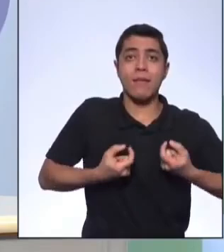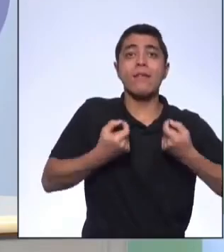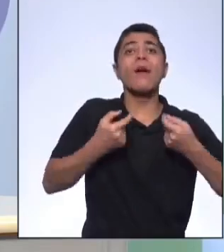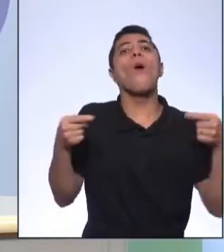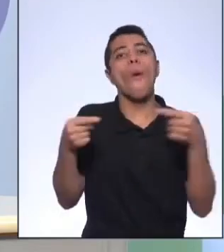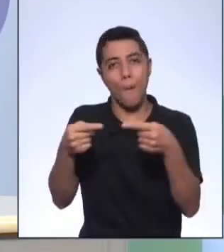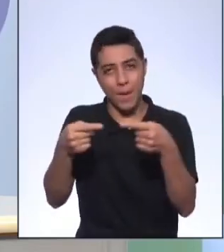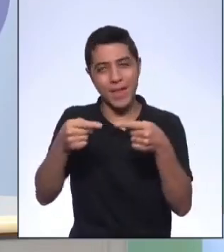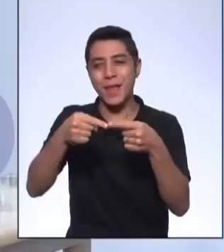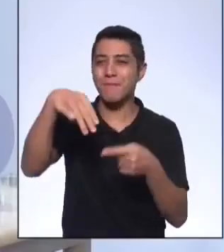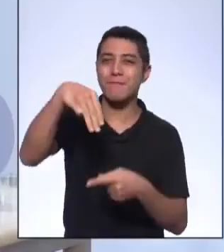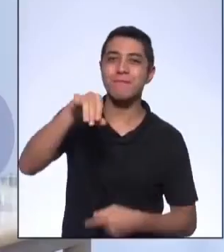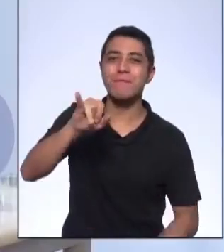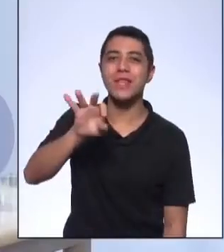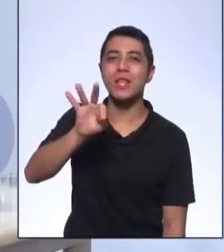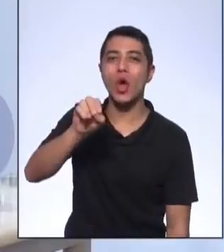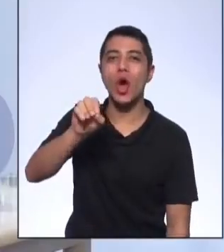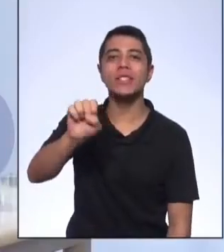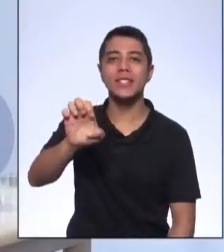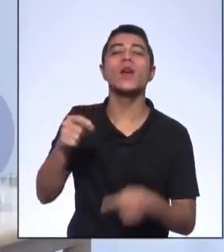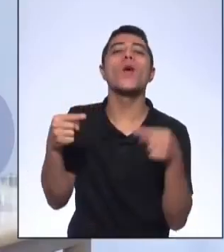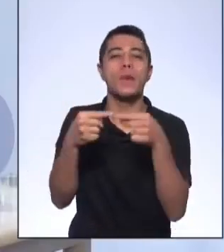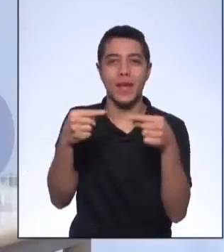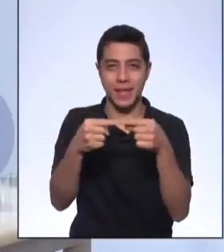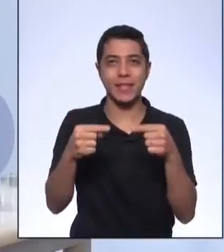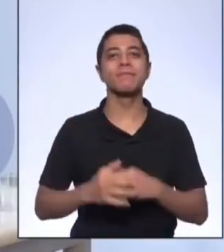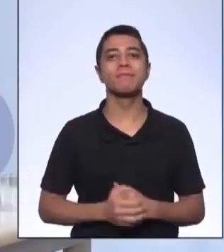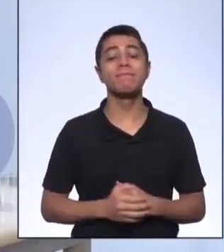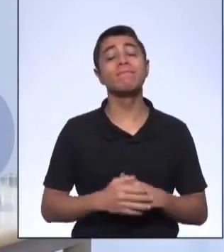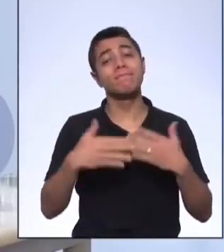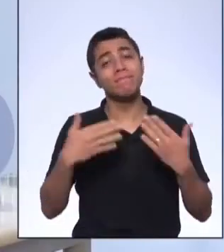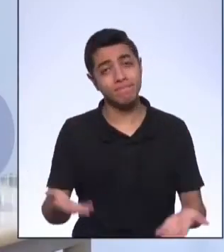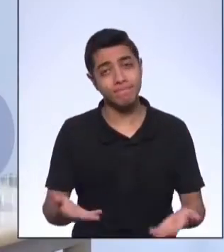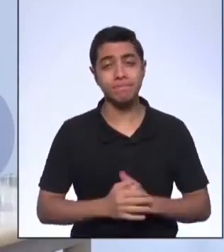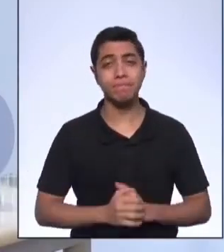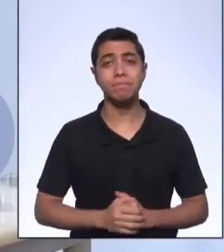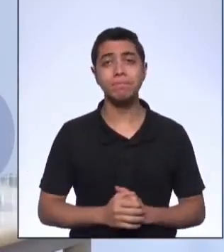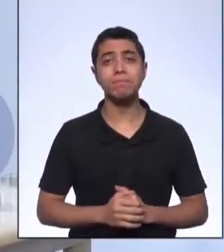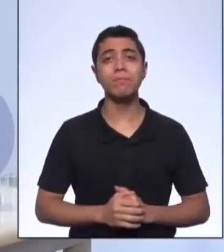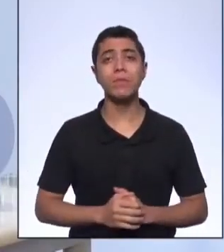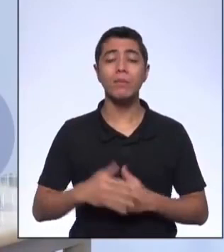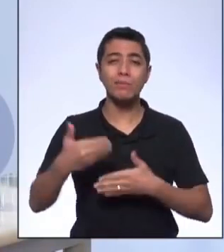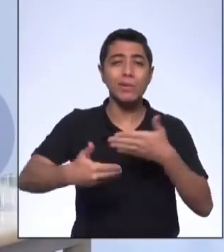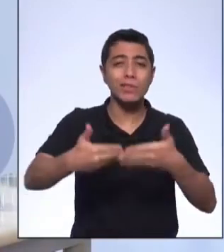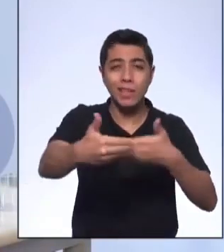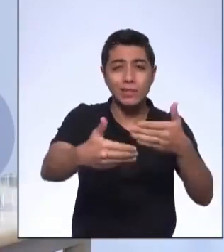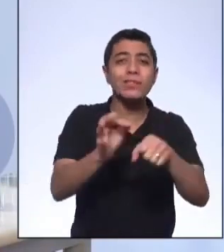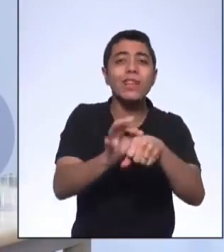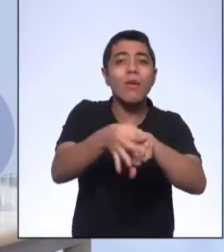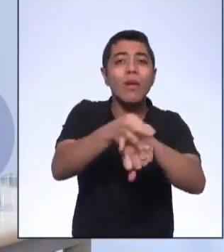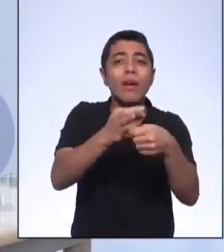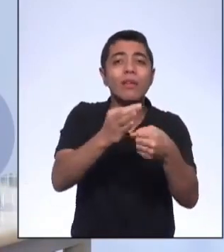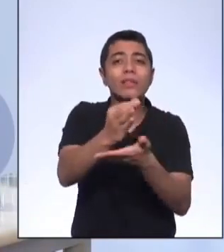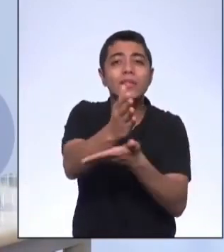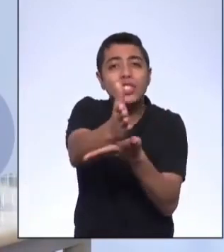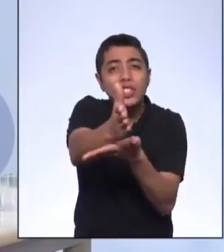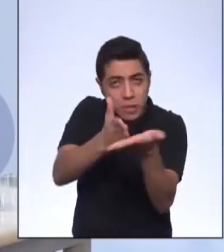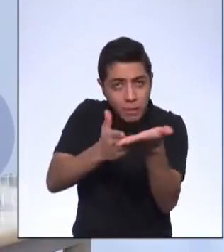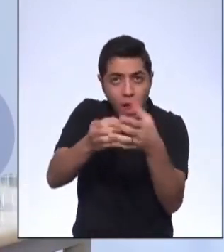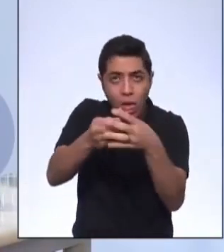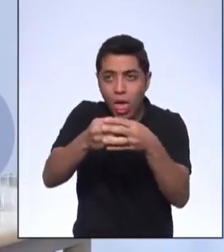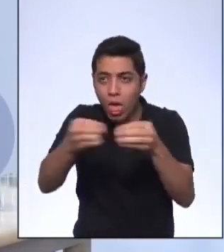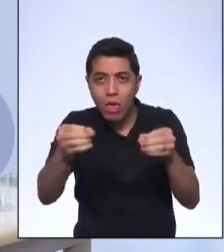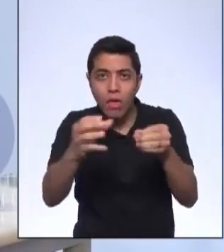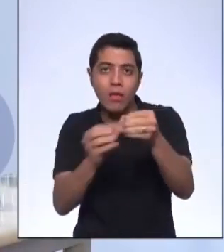foi interessante, né? Lógico. Olha só, pessoal, o processo mitótico, ele ocorre em quaisquer células. Né? Todas as nossas